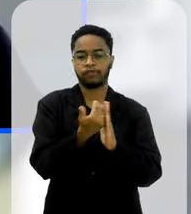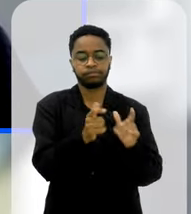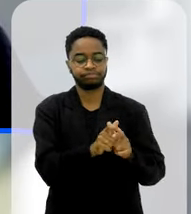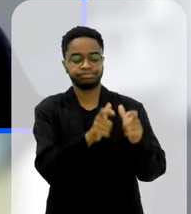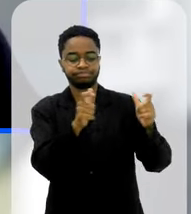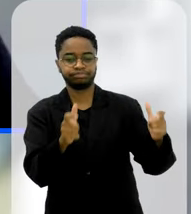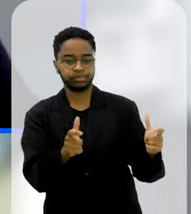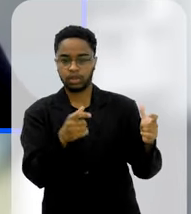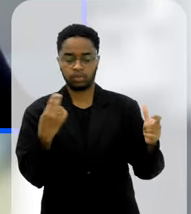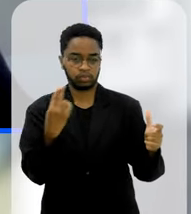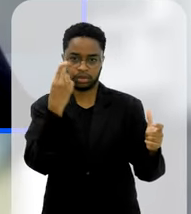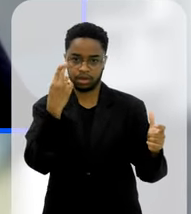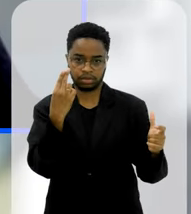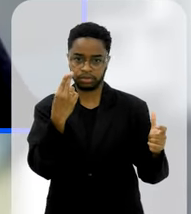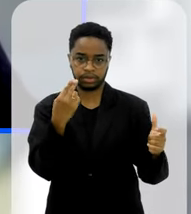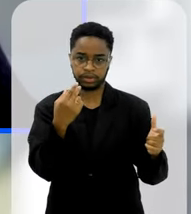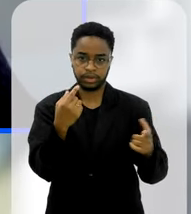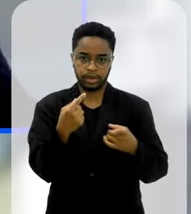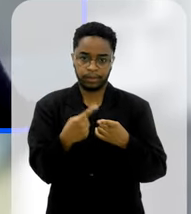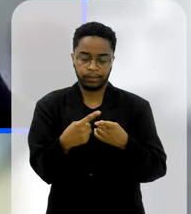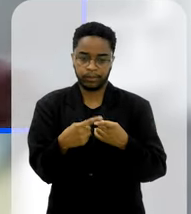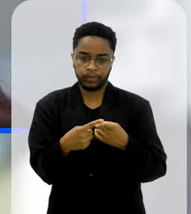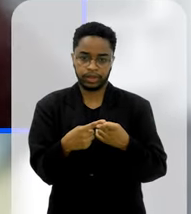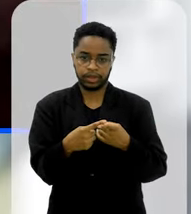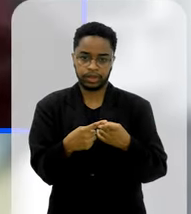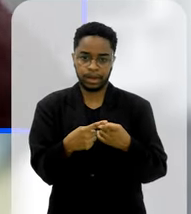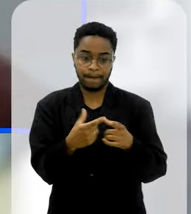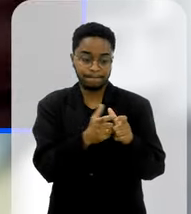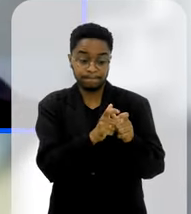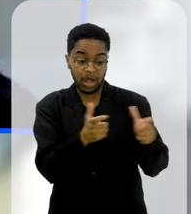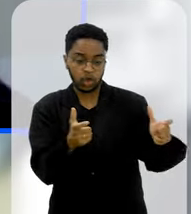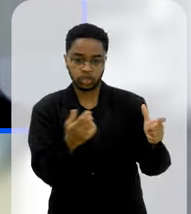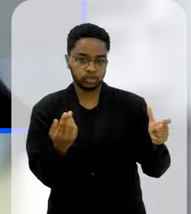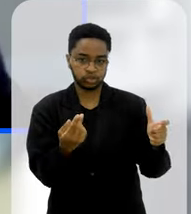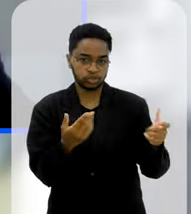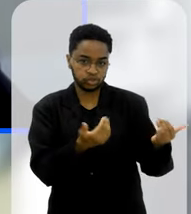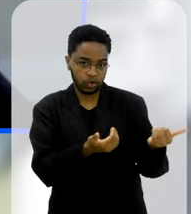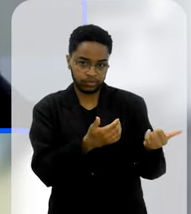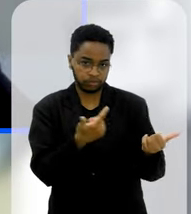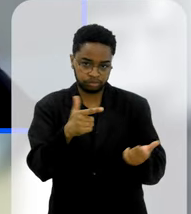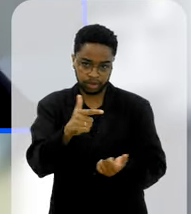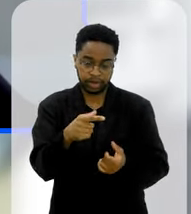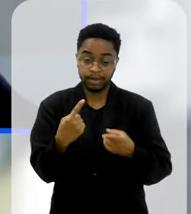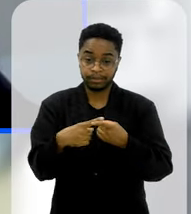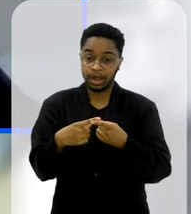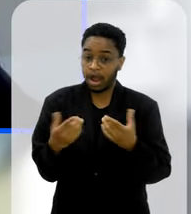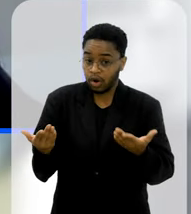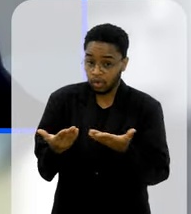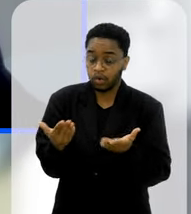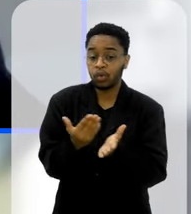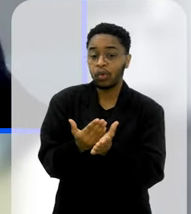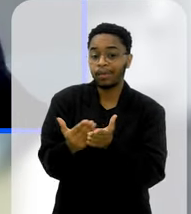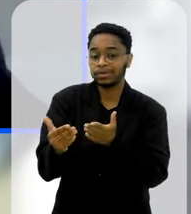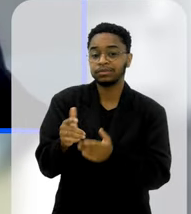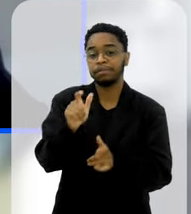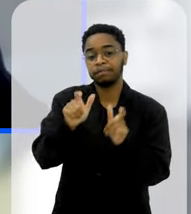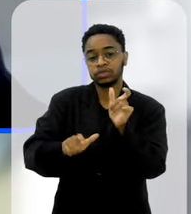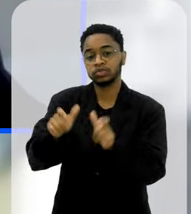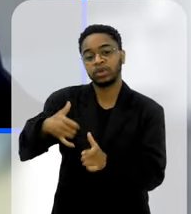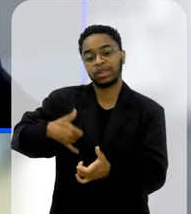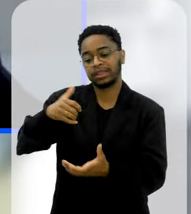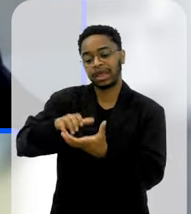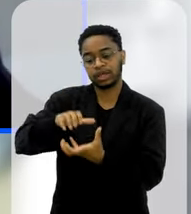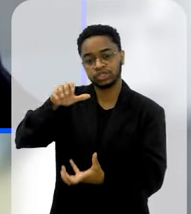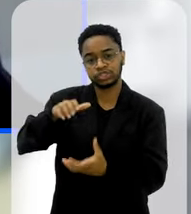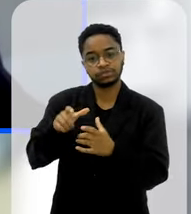jovem, com a juventude, né, assim, preponderante. Nós vamos entrar na faixa que cada